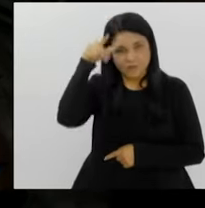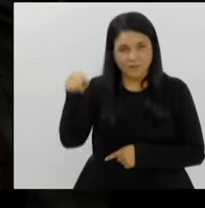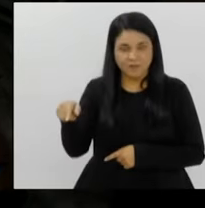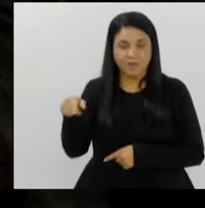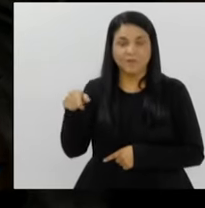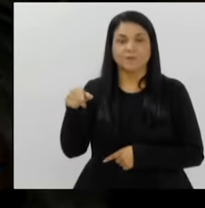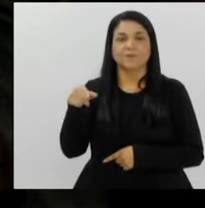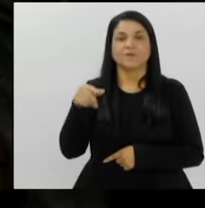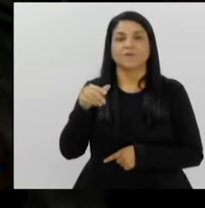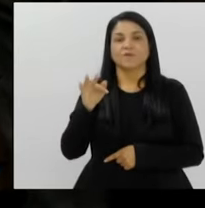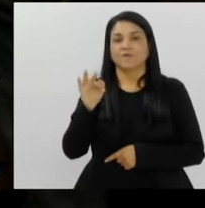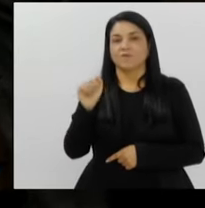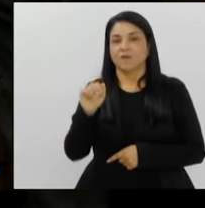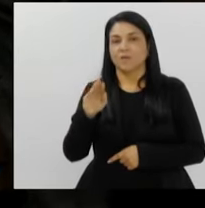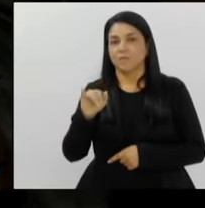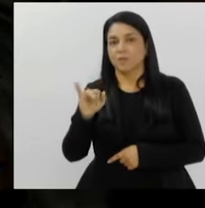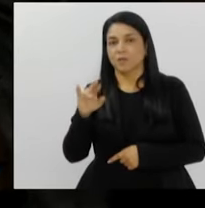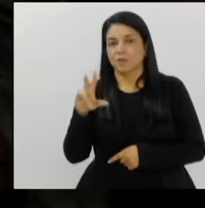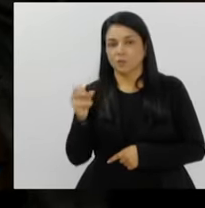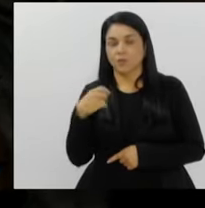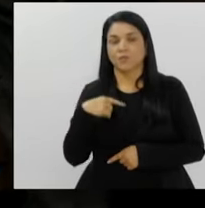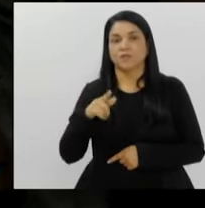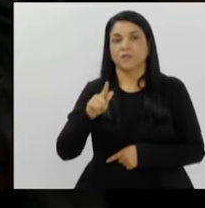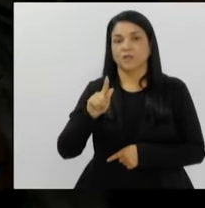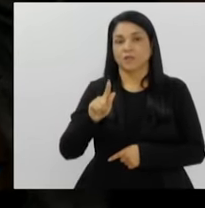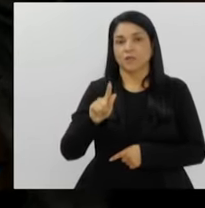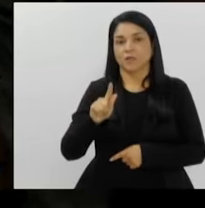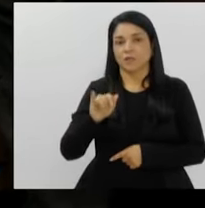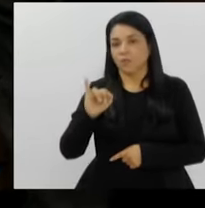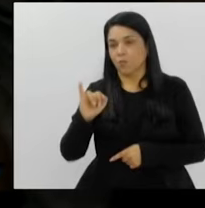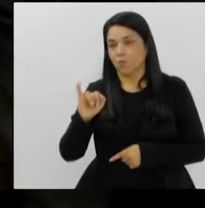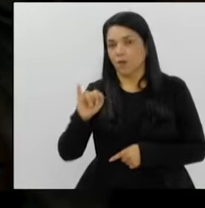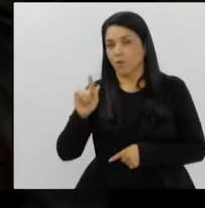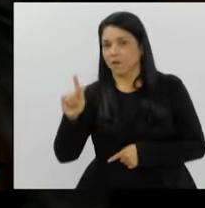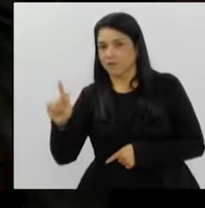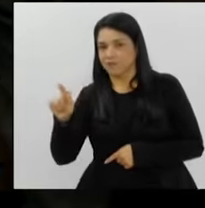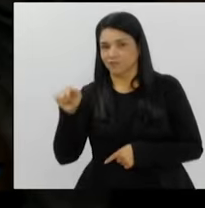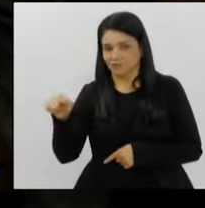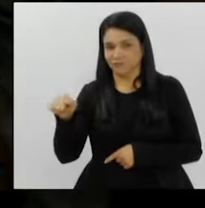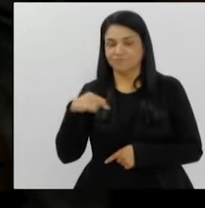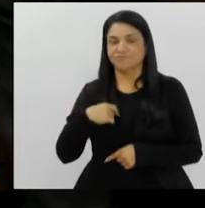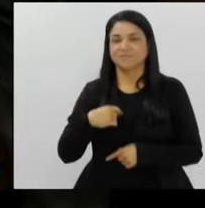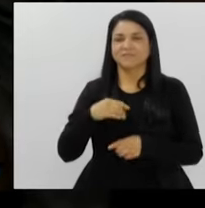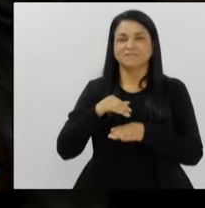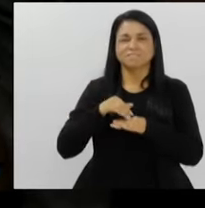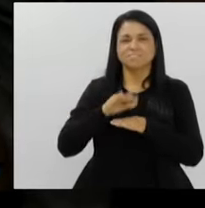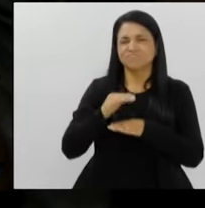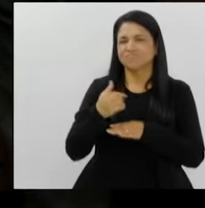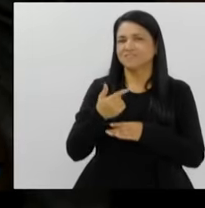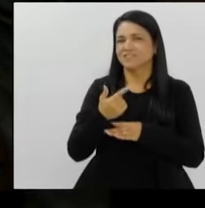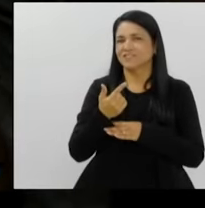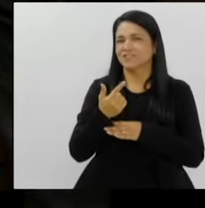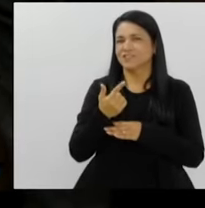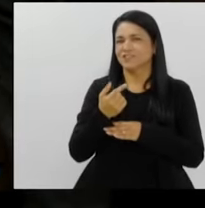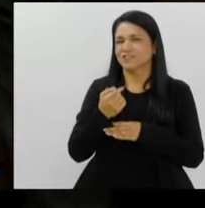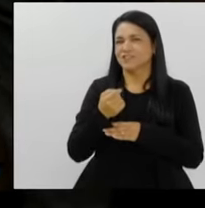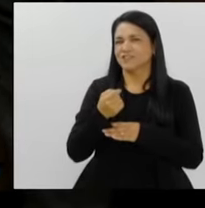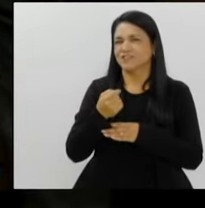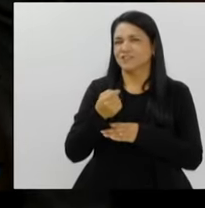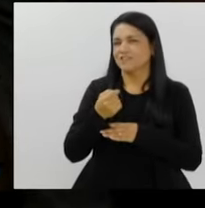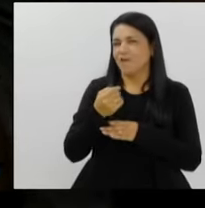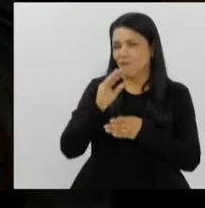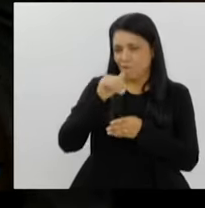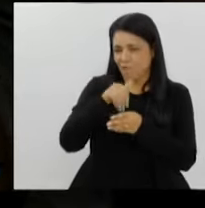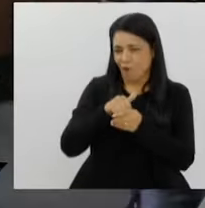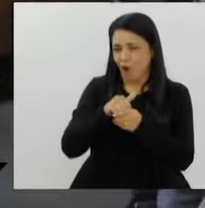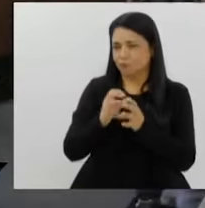bacana. Eleito, seja bem-vindo, Fabinho. 95% dos votos ali de Guaba Grande. Pouco voto, hein, Fabinho? Pouco voto, né, Fabinho? Então, saudar. Sejam